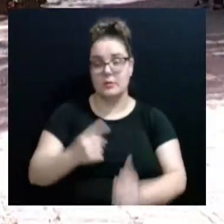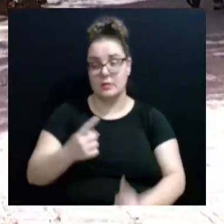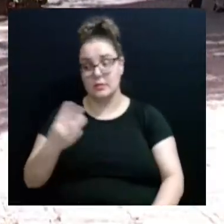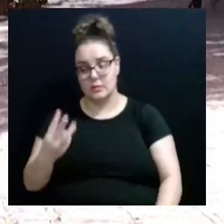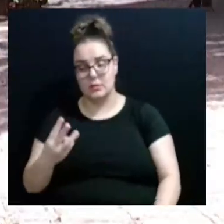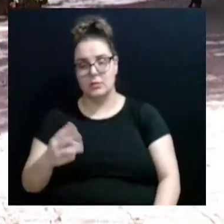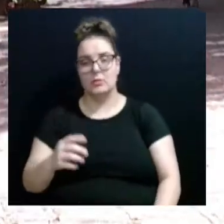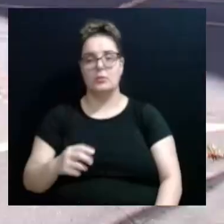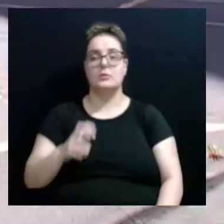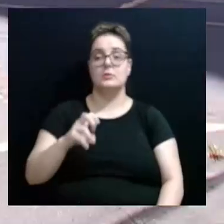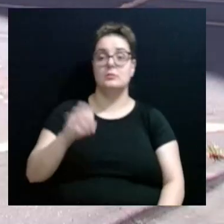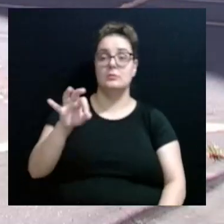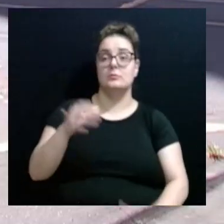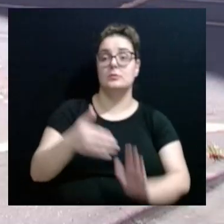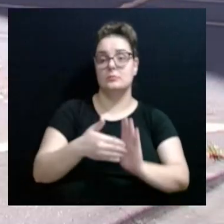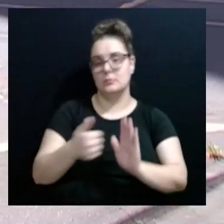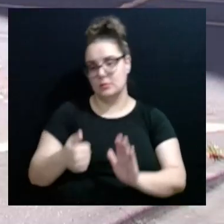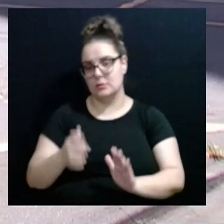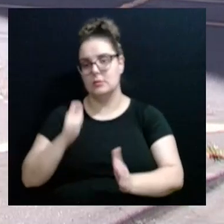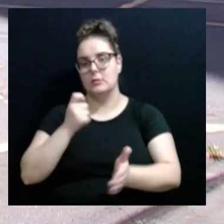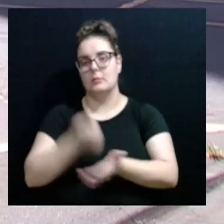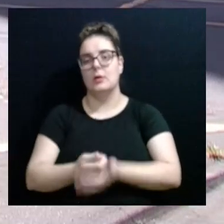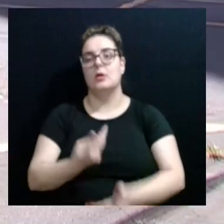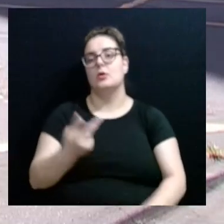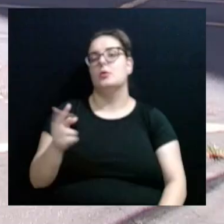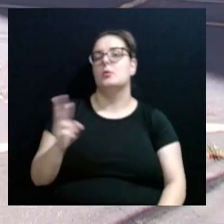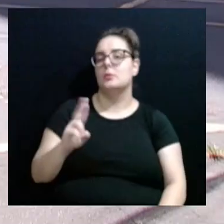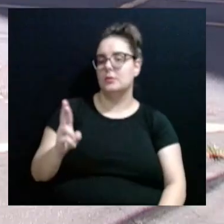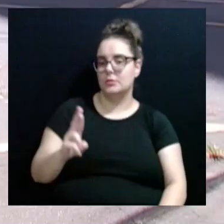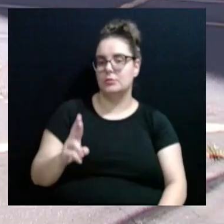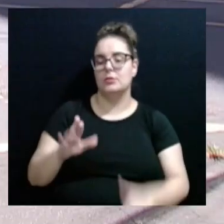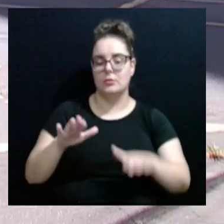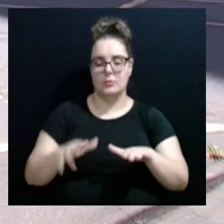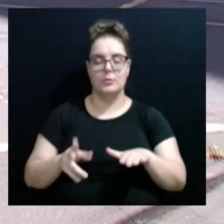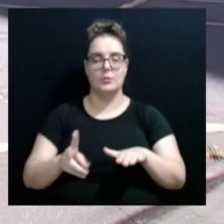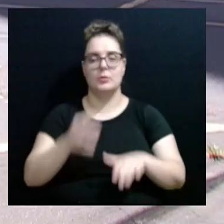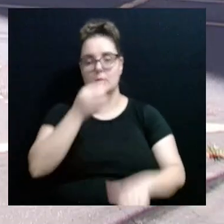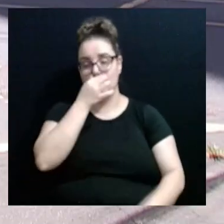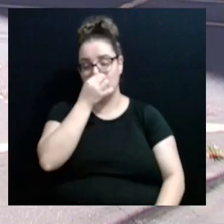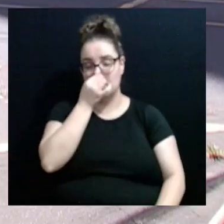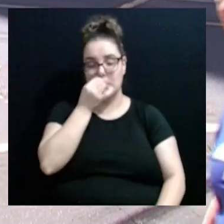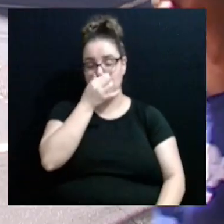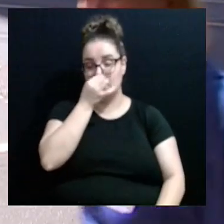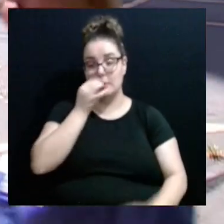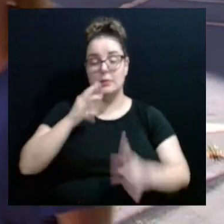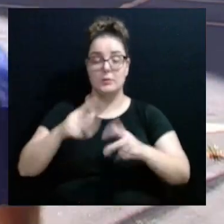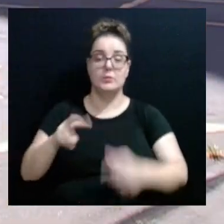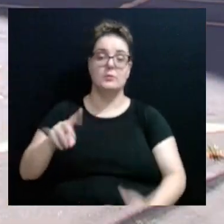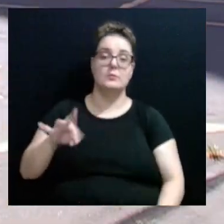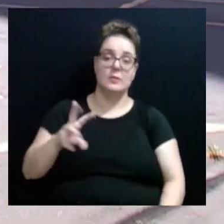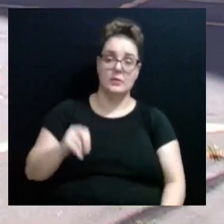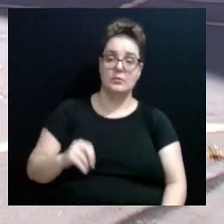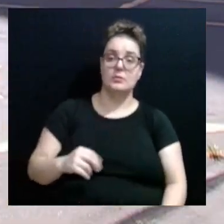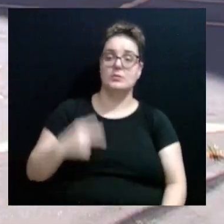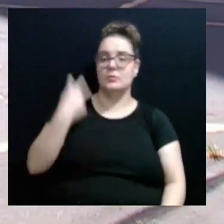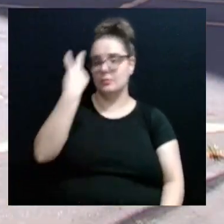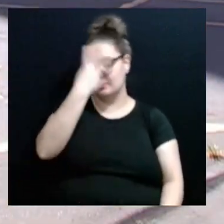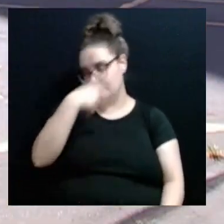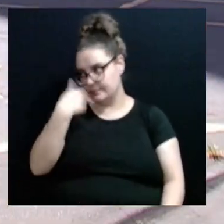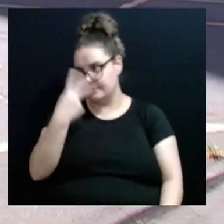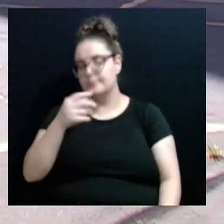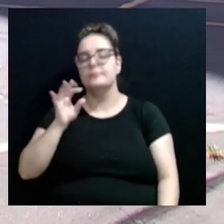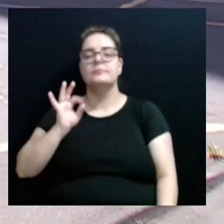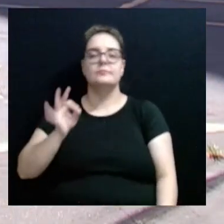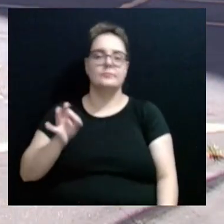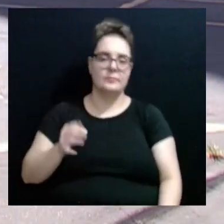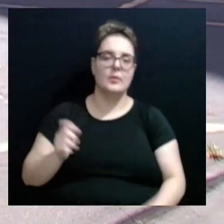desconto, então você paga só R$2 numa permanência aí ao longo de todo esse viário de 2 horas. Então você vai com certeza poder